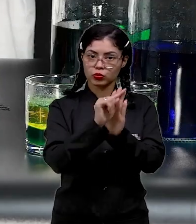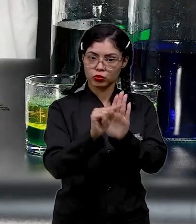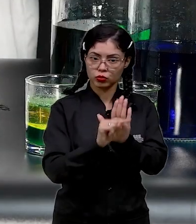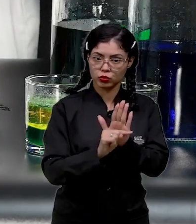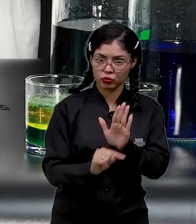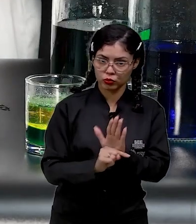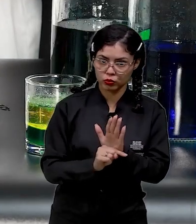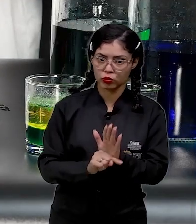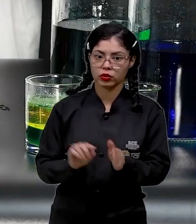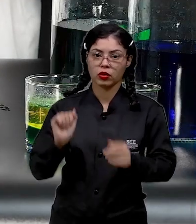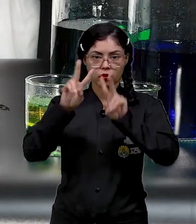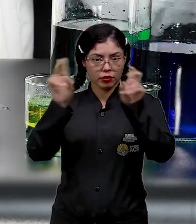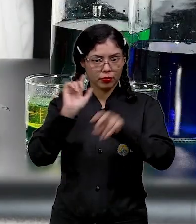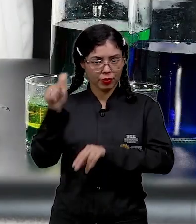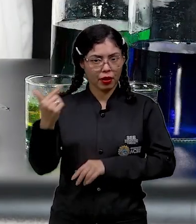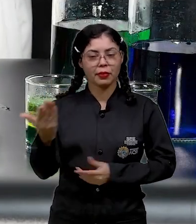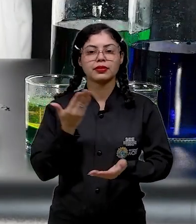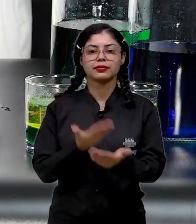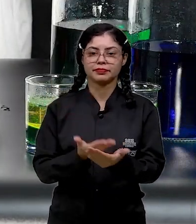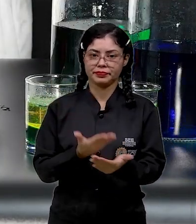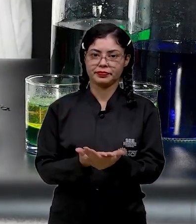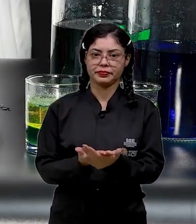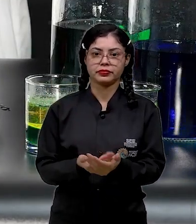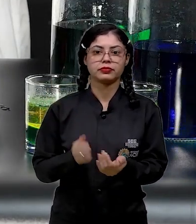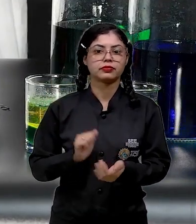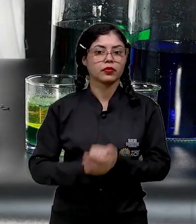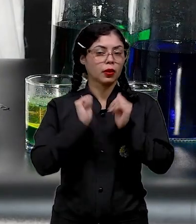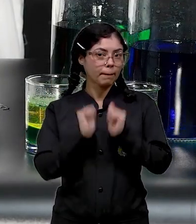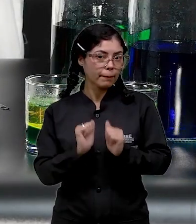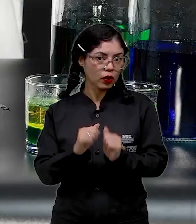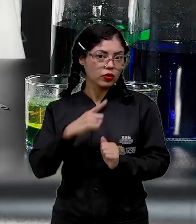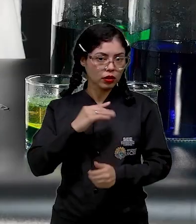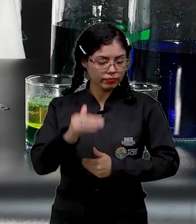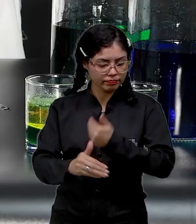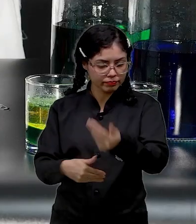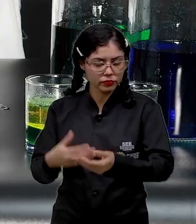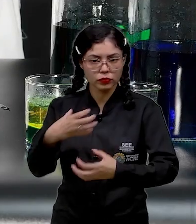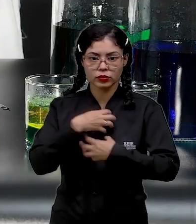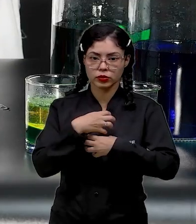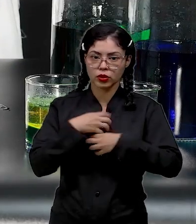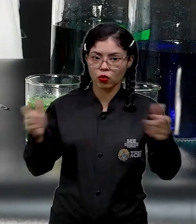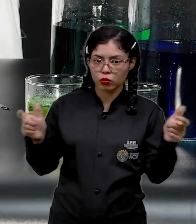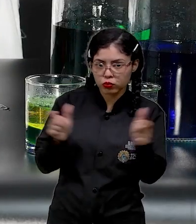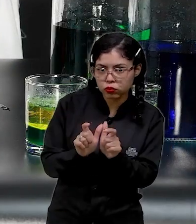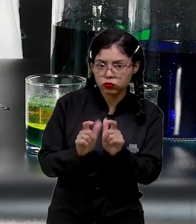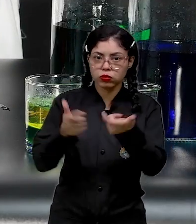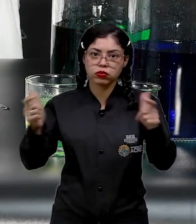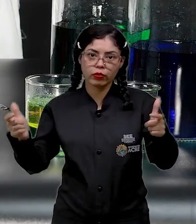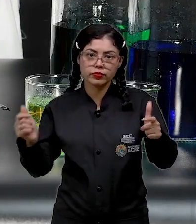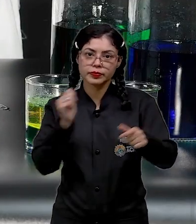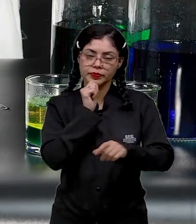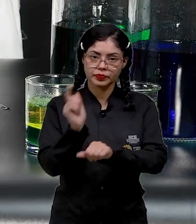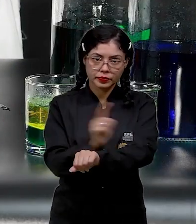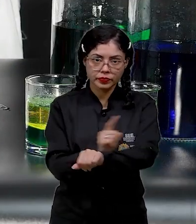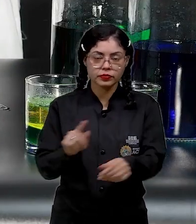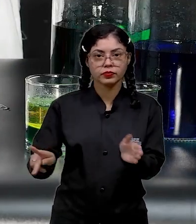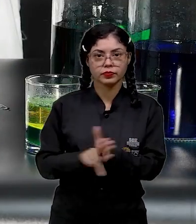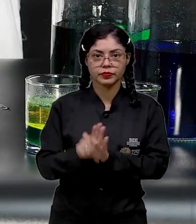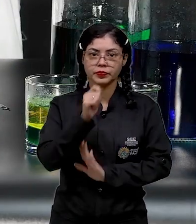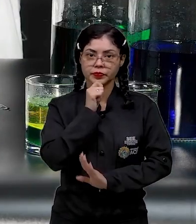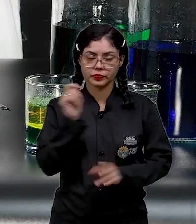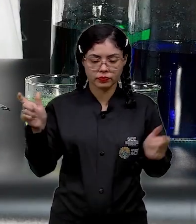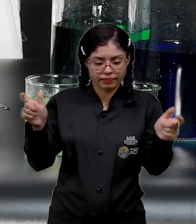aí já é o tema para uma outra aula. Mas a gente pode ter um aumento ou a diminuição da velocidade relacionada